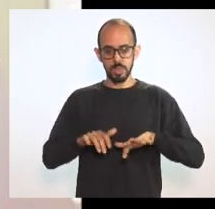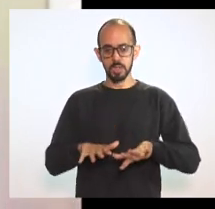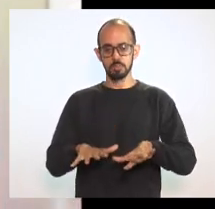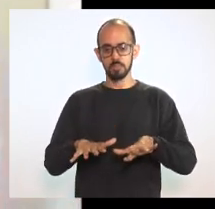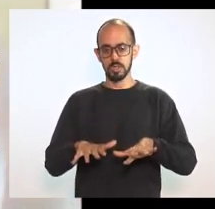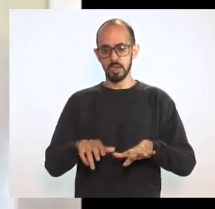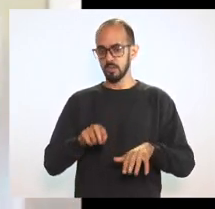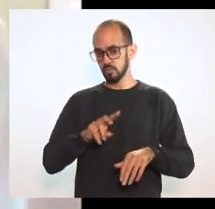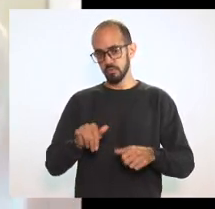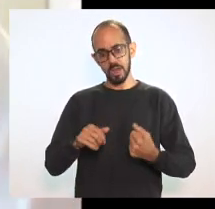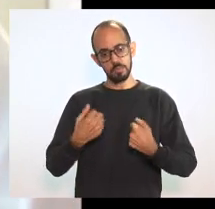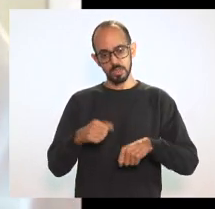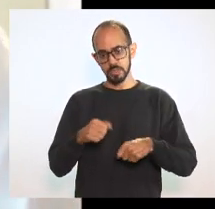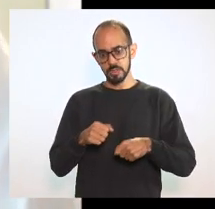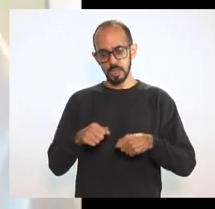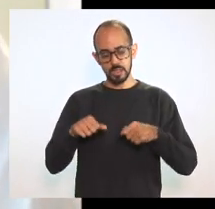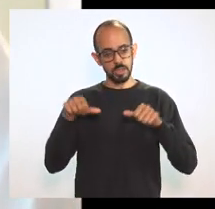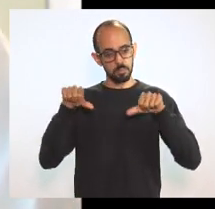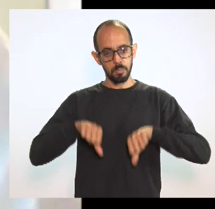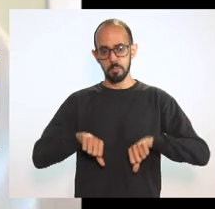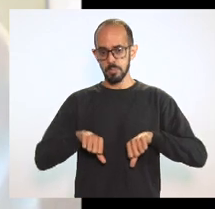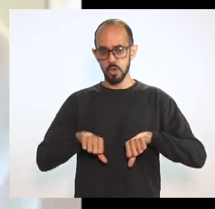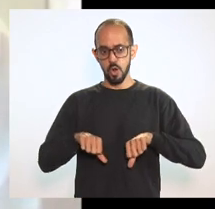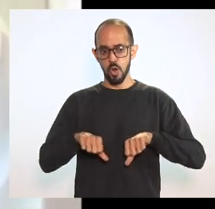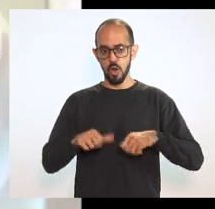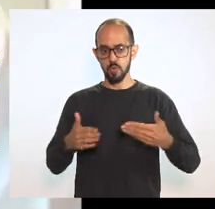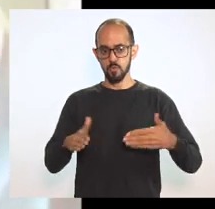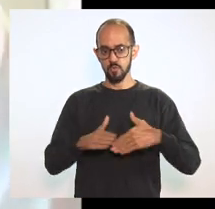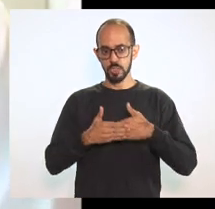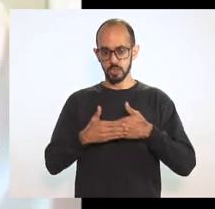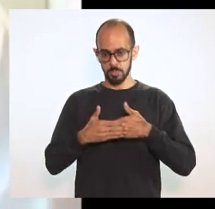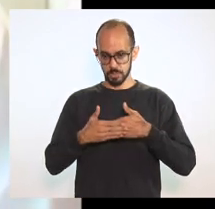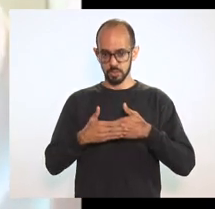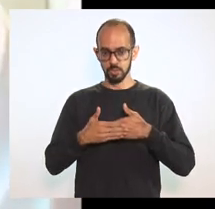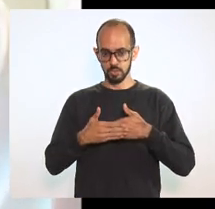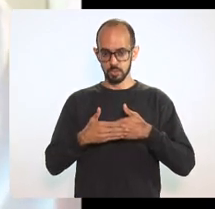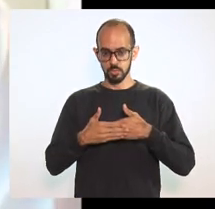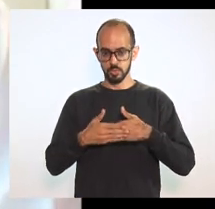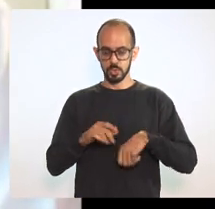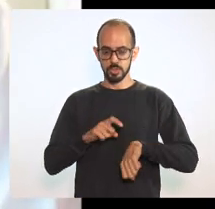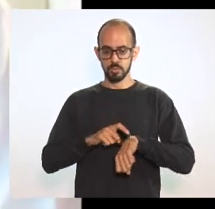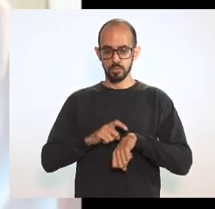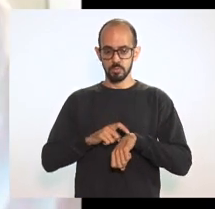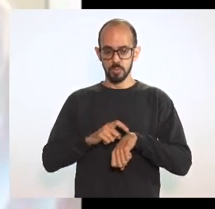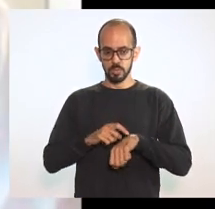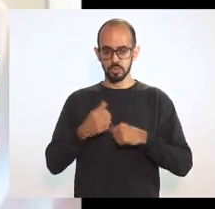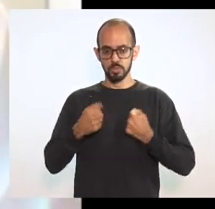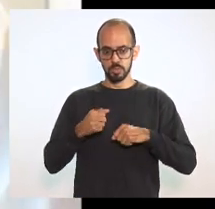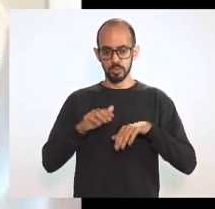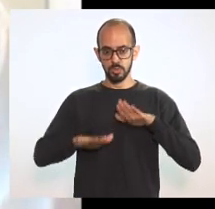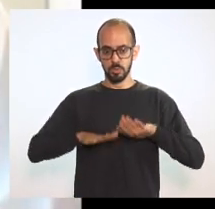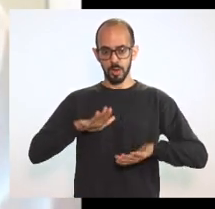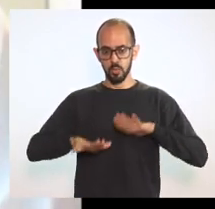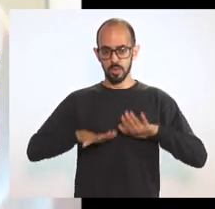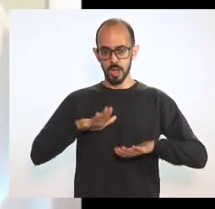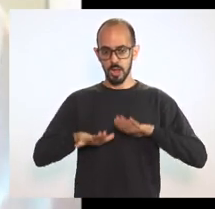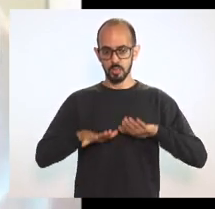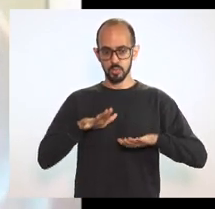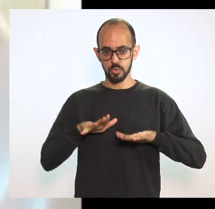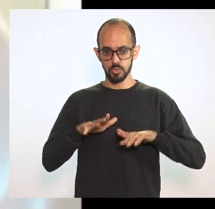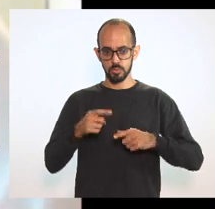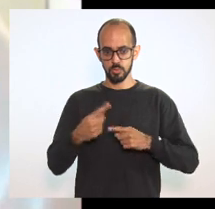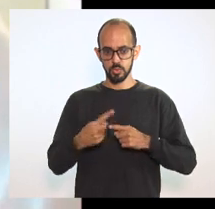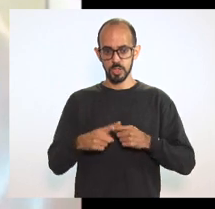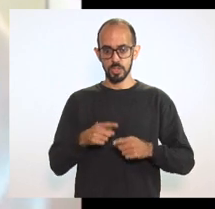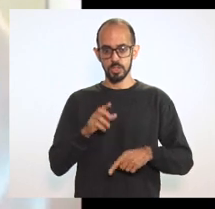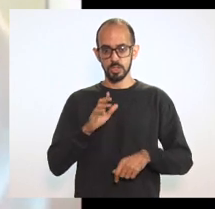ser tomadas, porque piores as curvas ficam. Nesse momento, a gente tem que tomar cuidado. As curvas no Brasil inteiro nos levaram ao número de 2.000